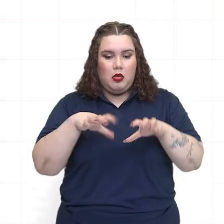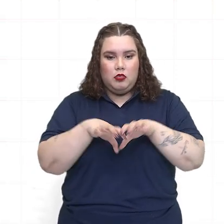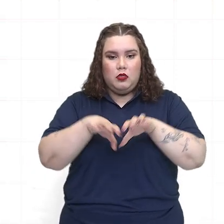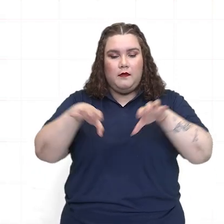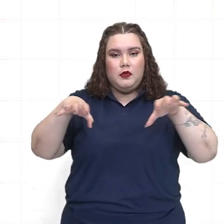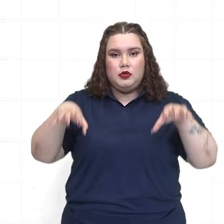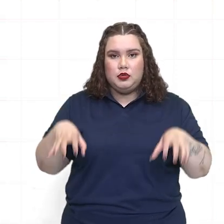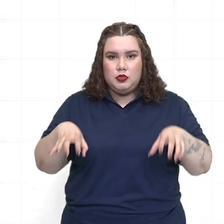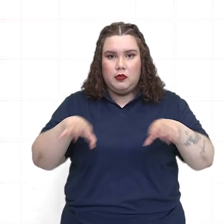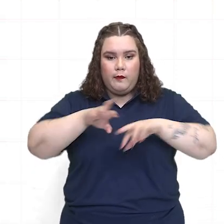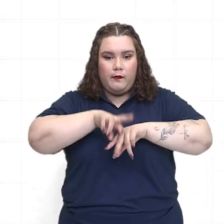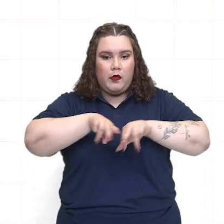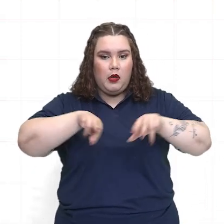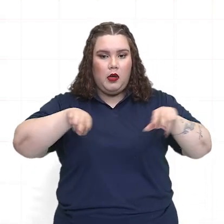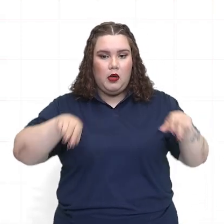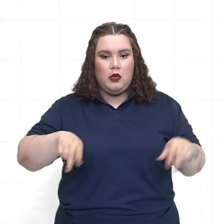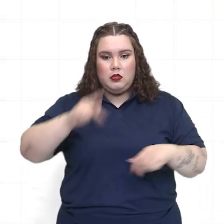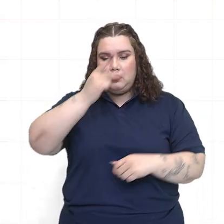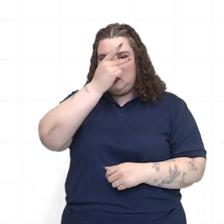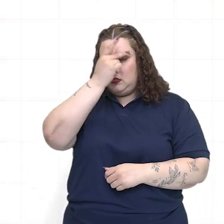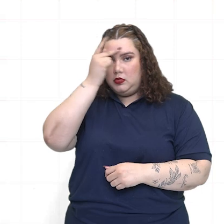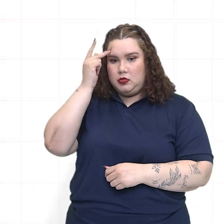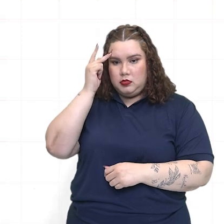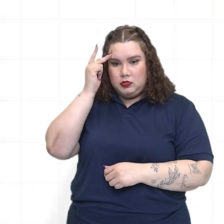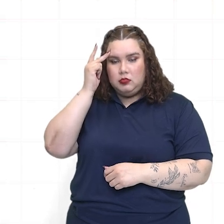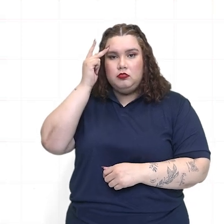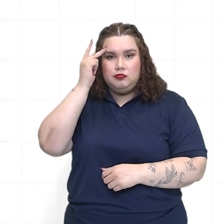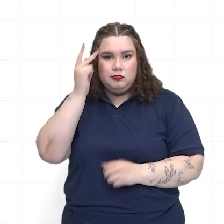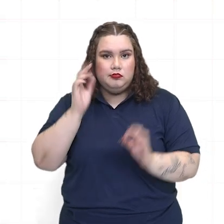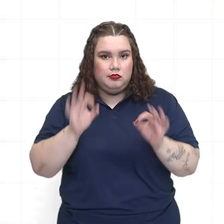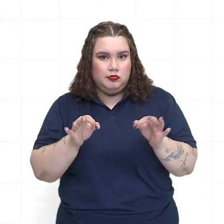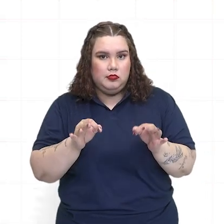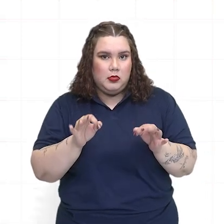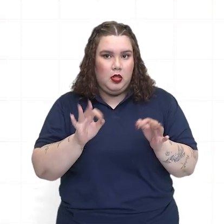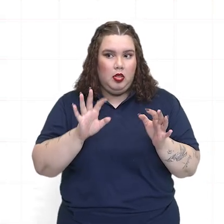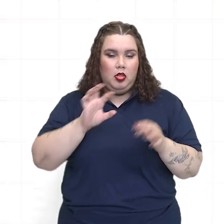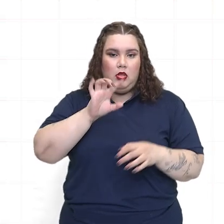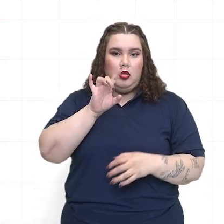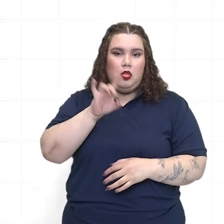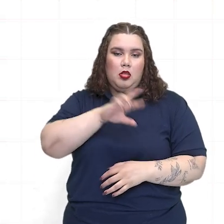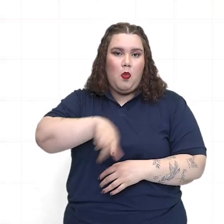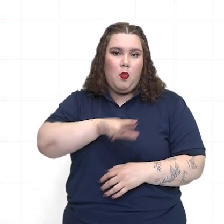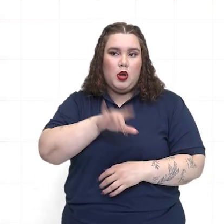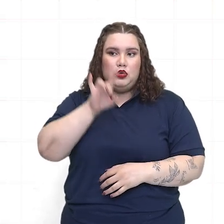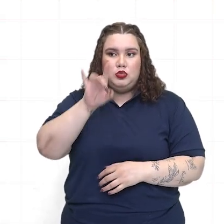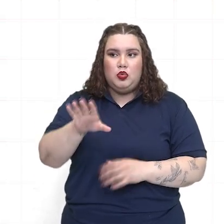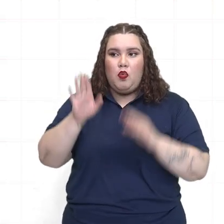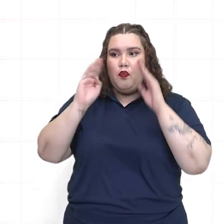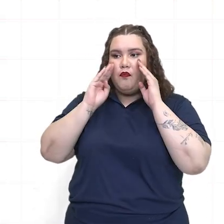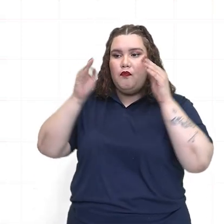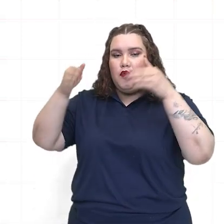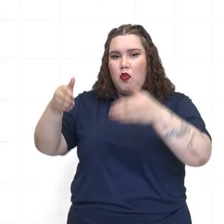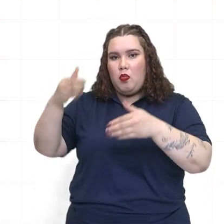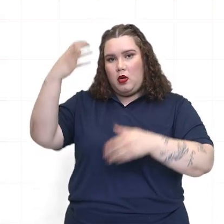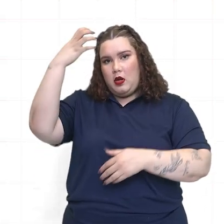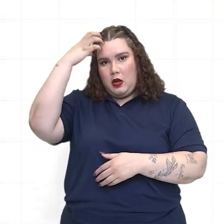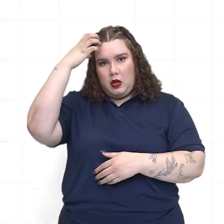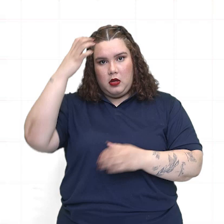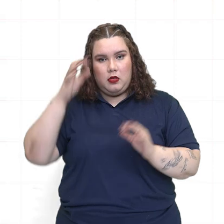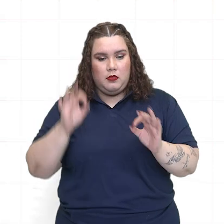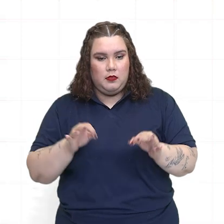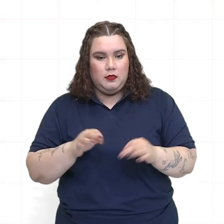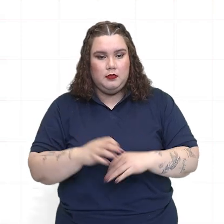descentralizado, né, dividido entre diversos senhores, ao invés de ser concentrado na mão de uma figura